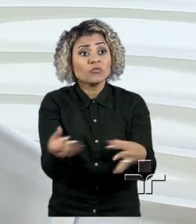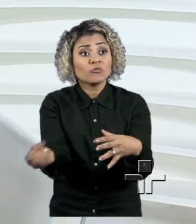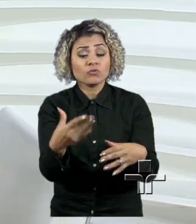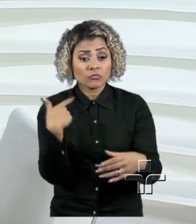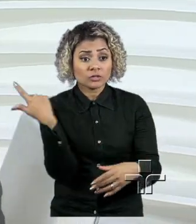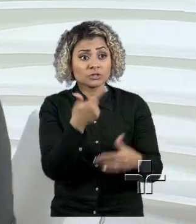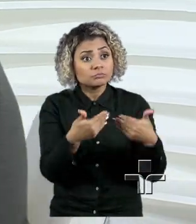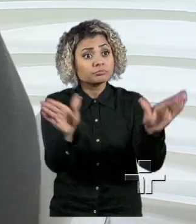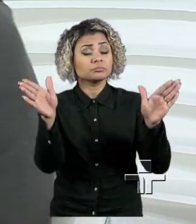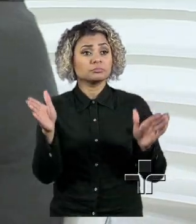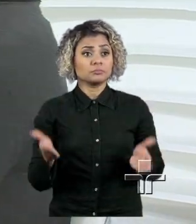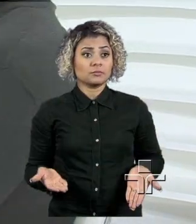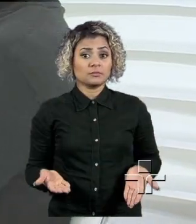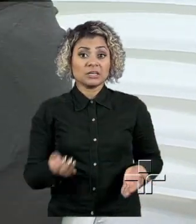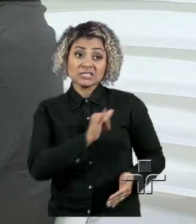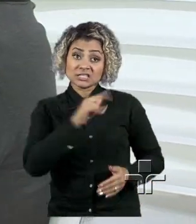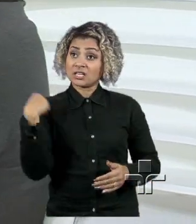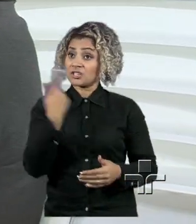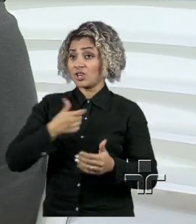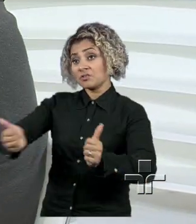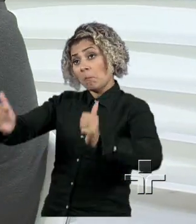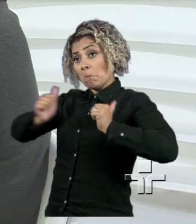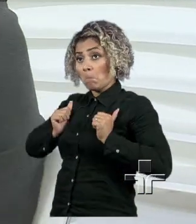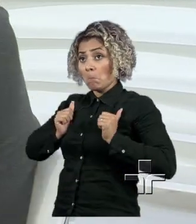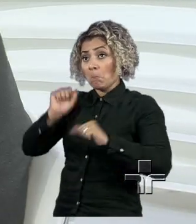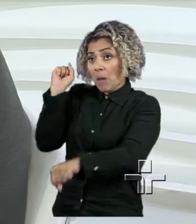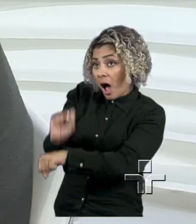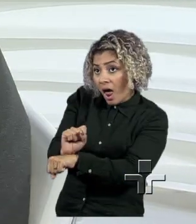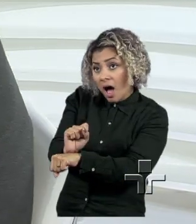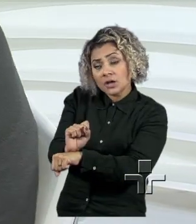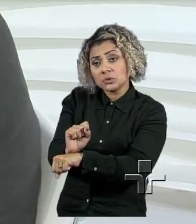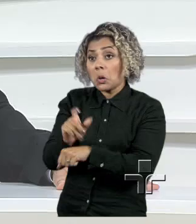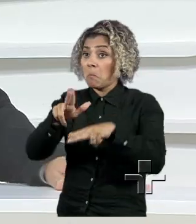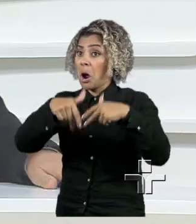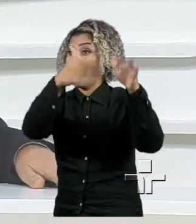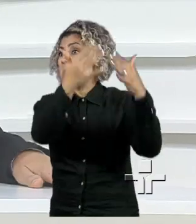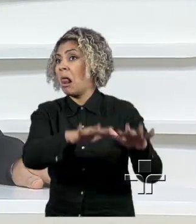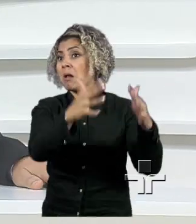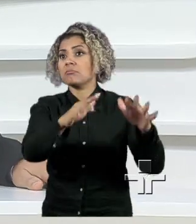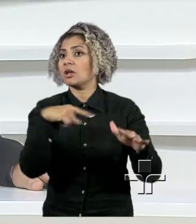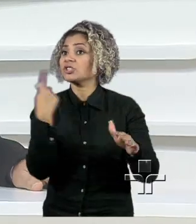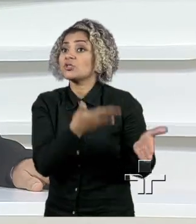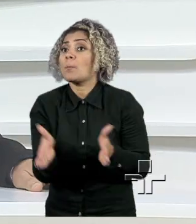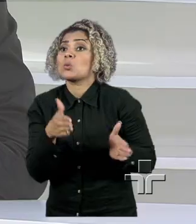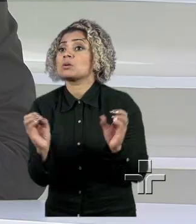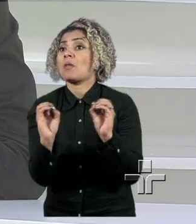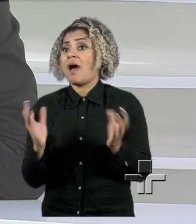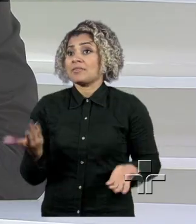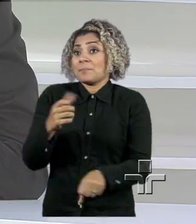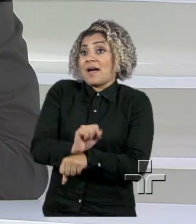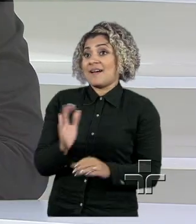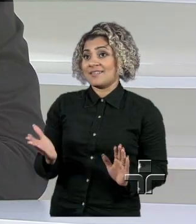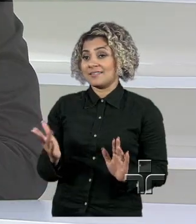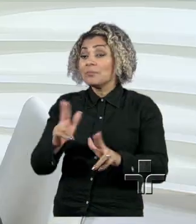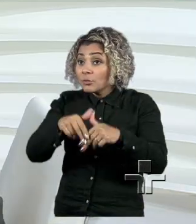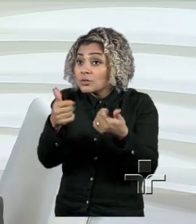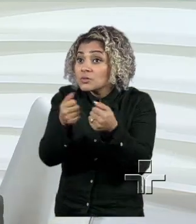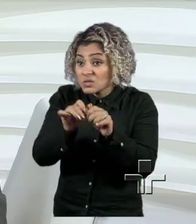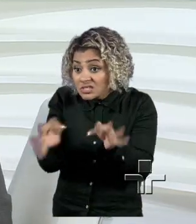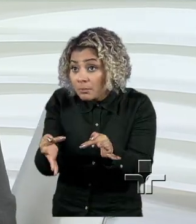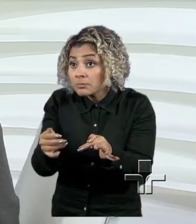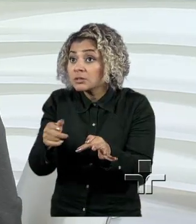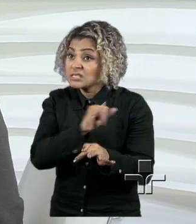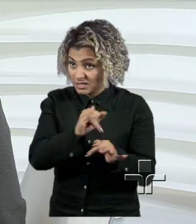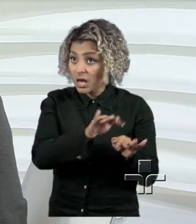se você ficar estagnado em relação à crise, você não produz. Então é muito simples, tem mais crise, tem que